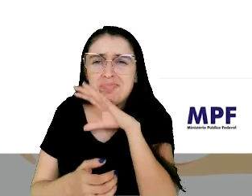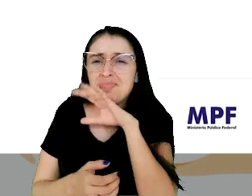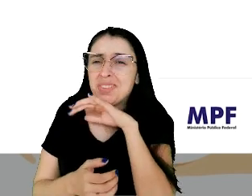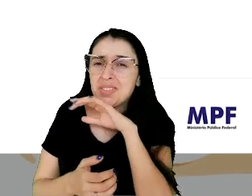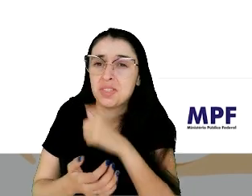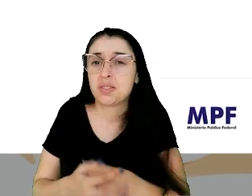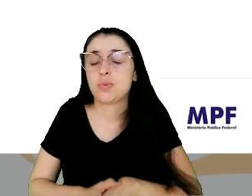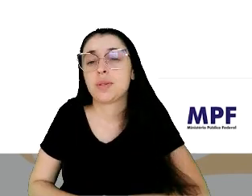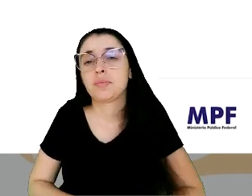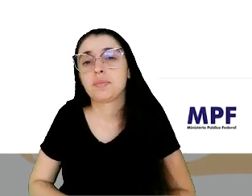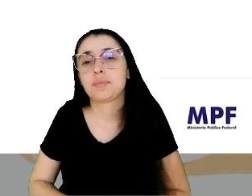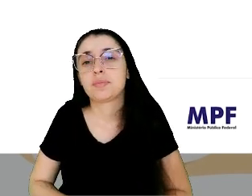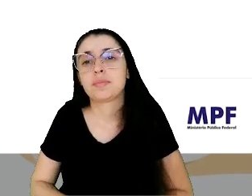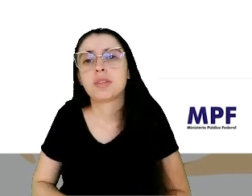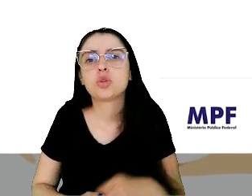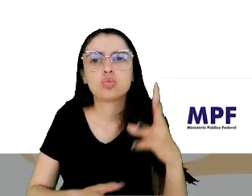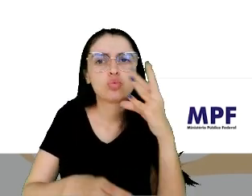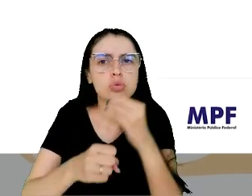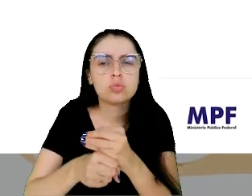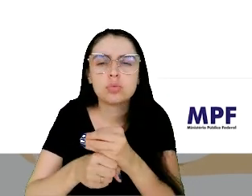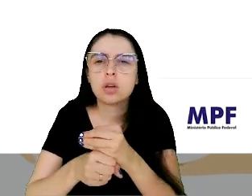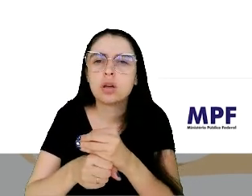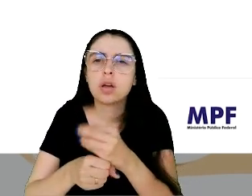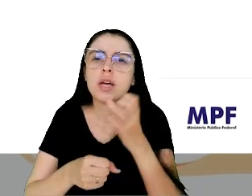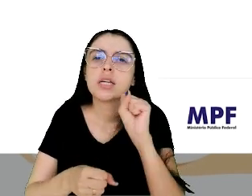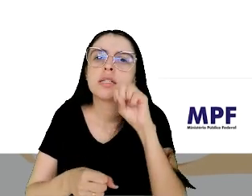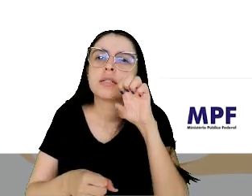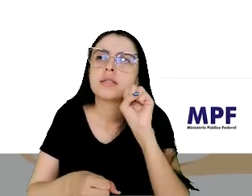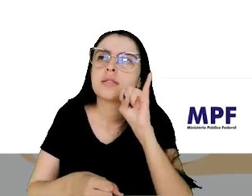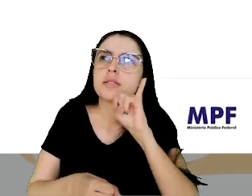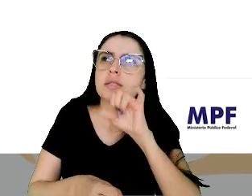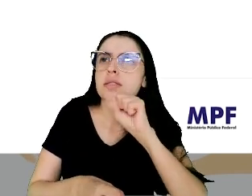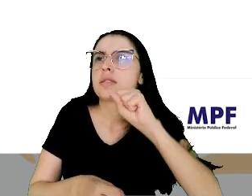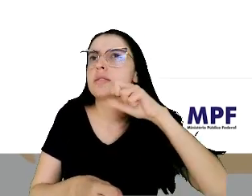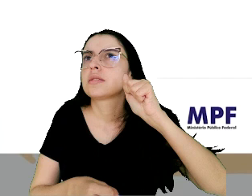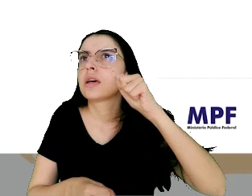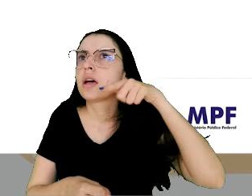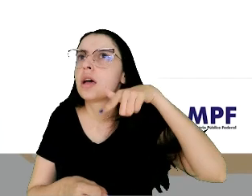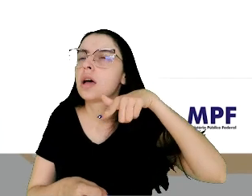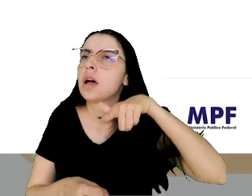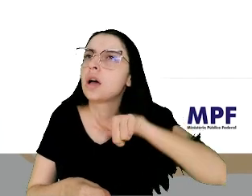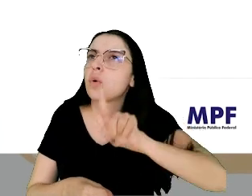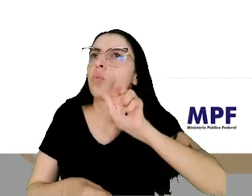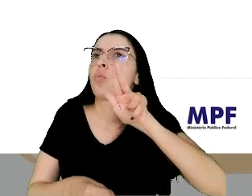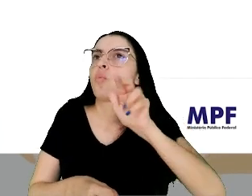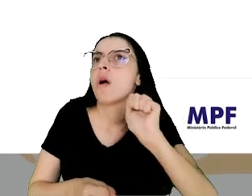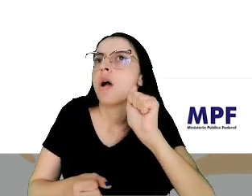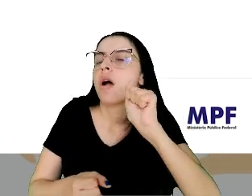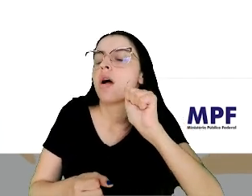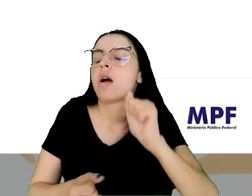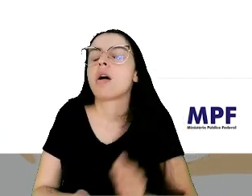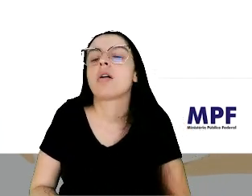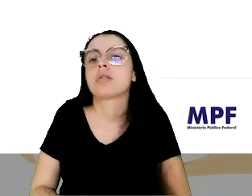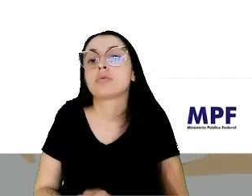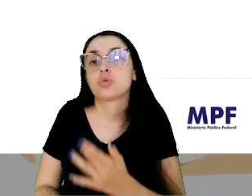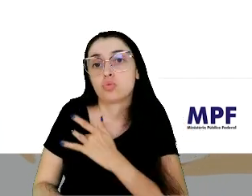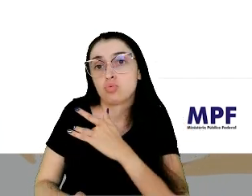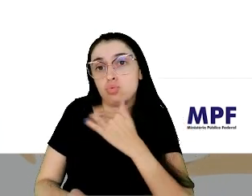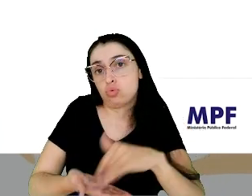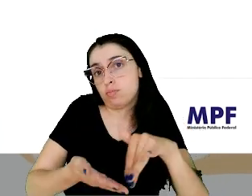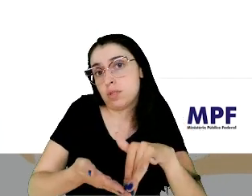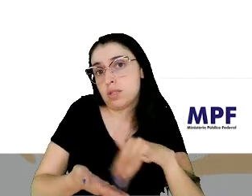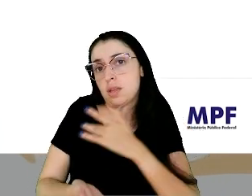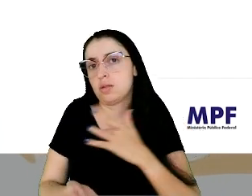com ela, por meio dos dados do CISÁgua, do Ministério da Saúde, a gente consegue ter acesso às análises